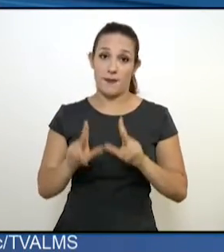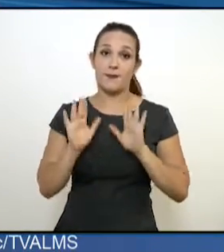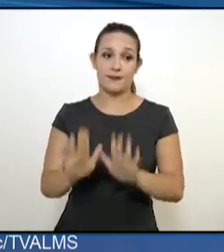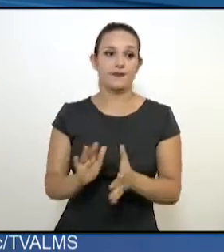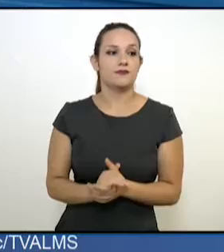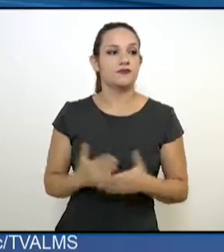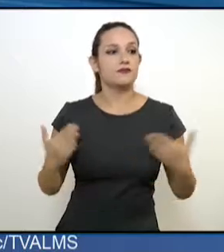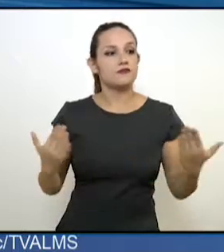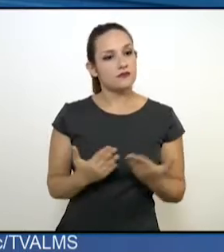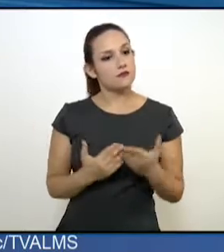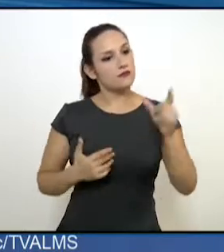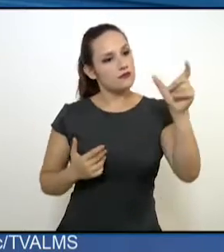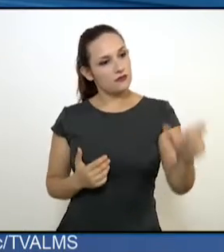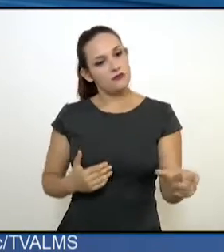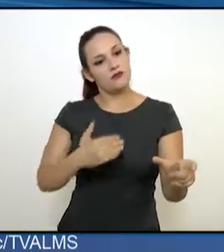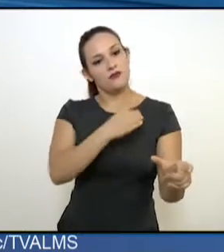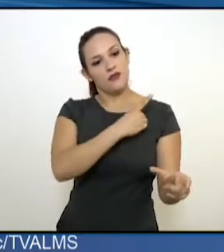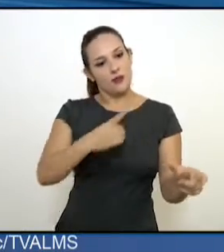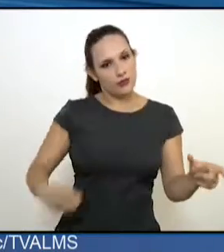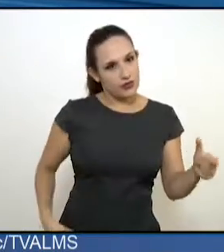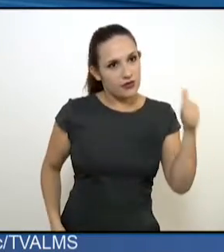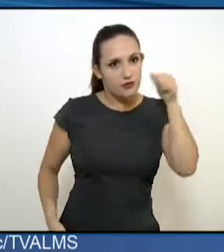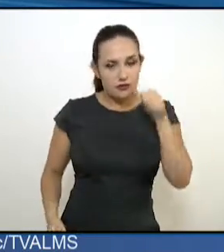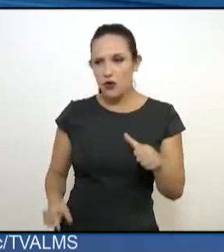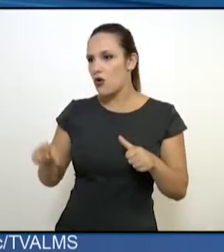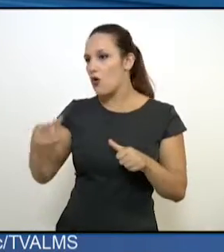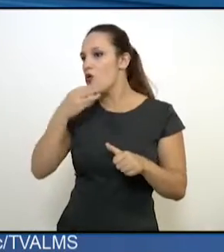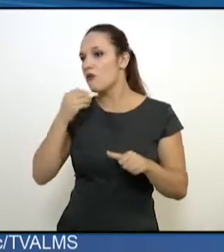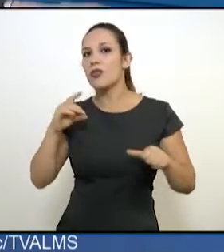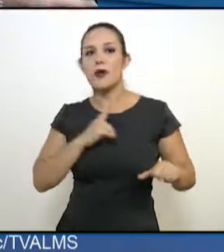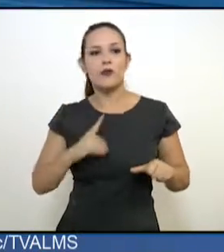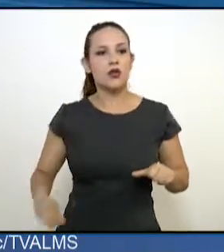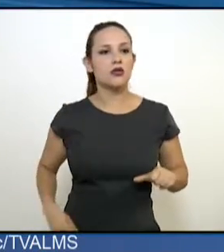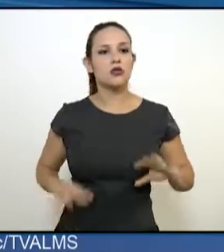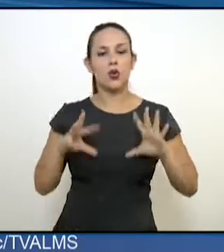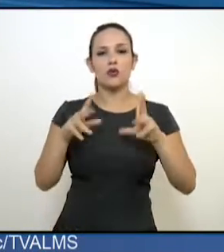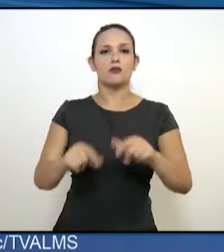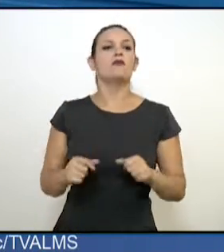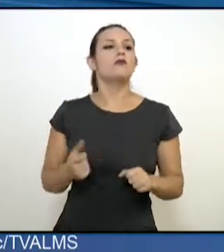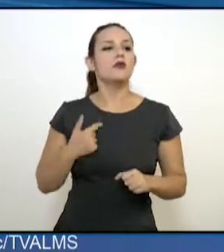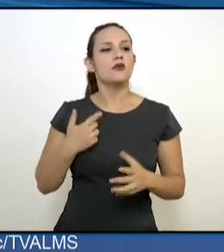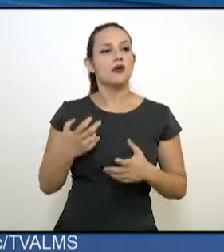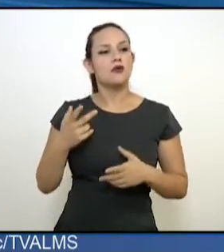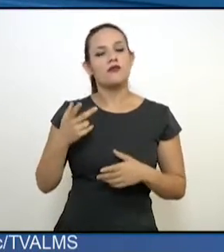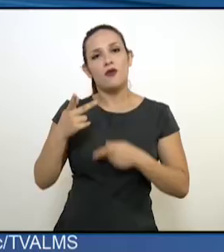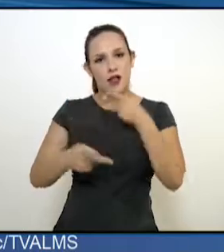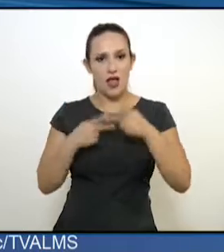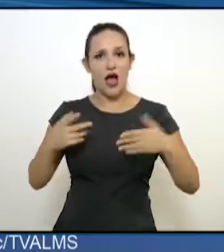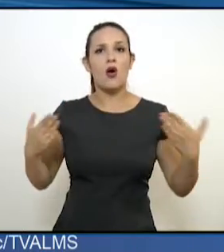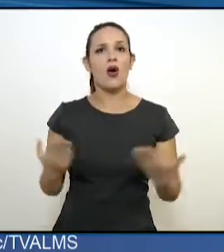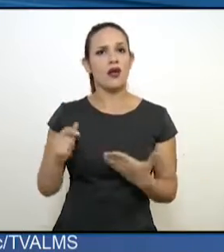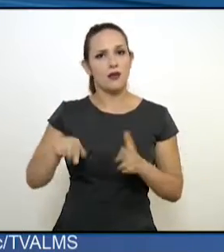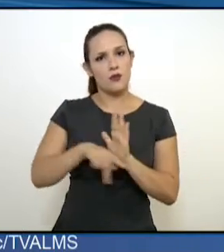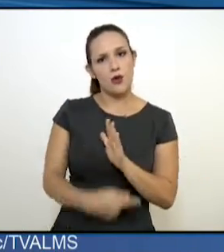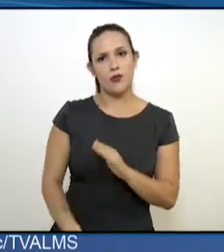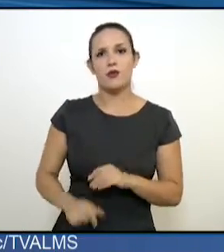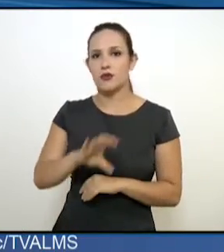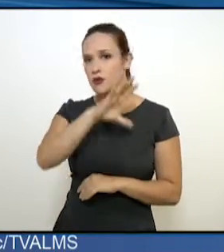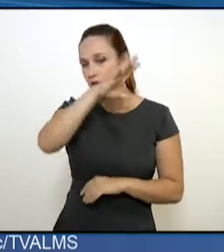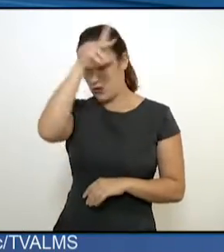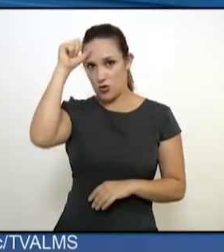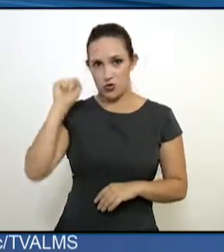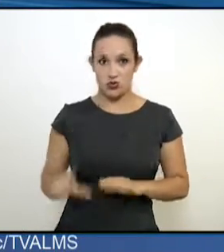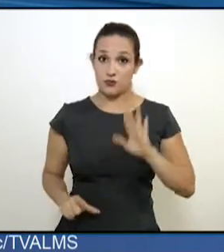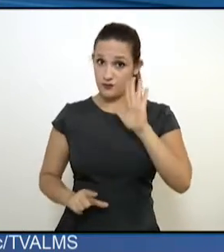senhora deputada, senhores deputados, meu querido presidente, vamos trazer o negócio para Mato Grosso do Sul. Esse é o